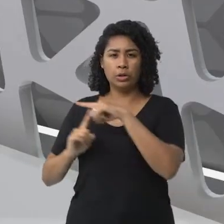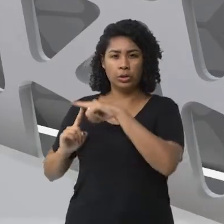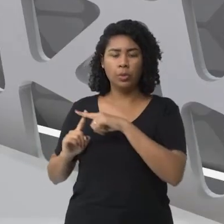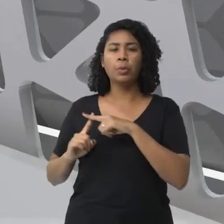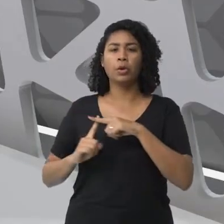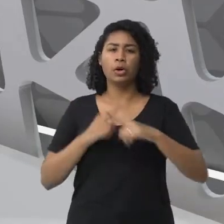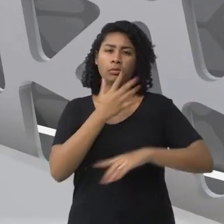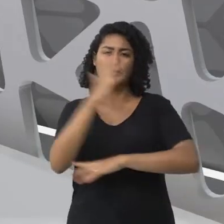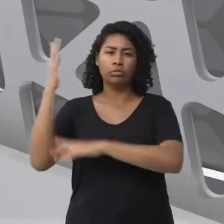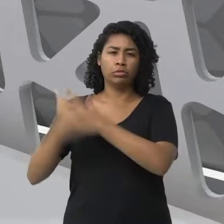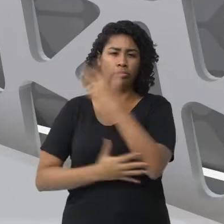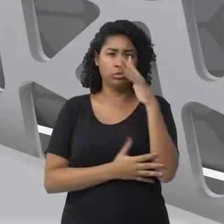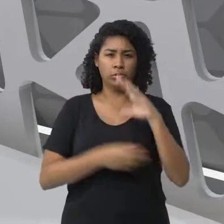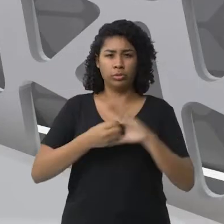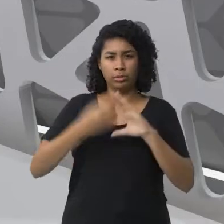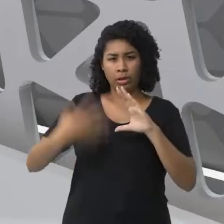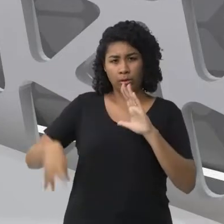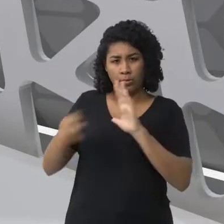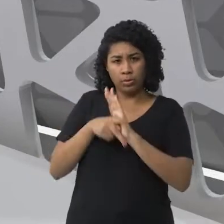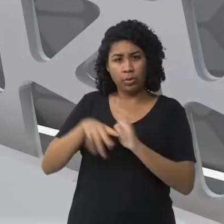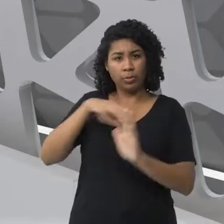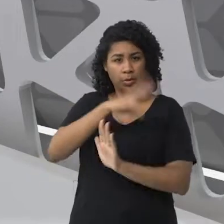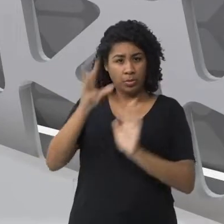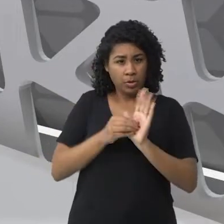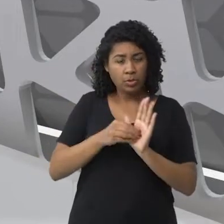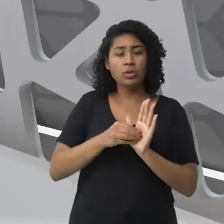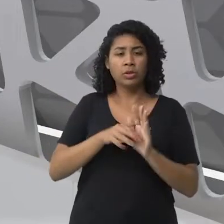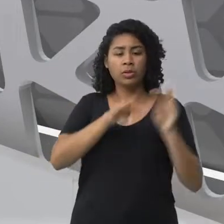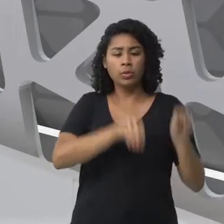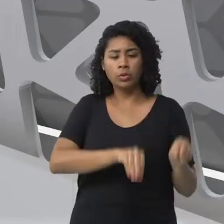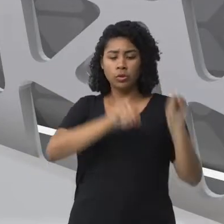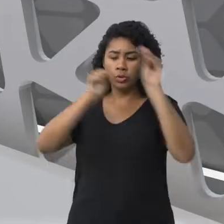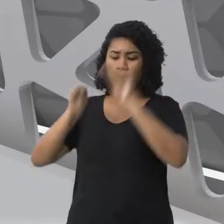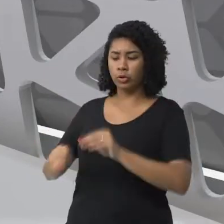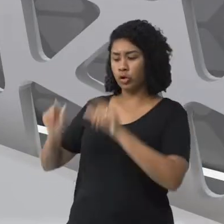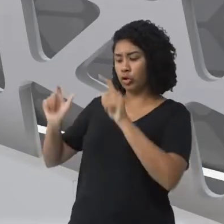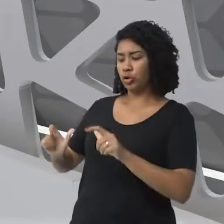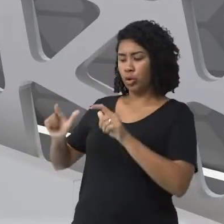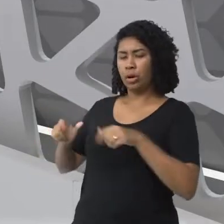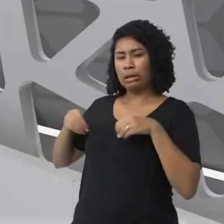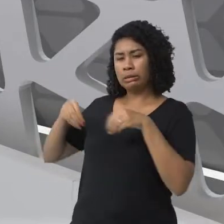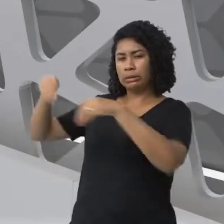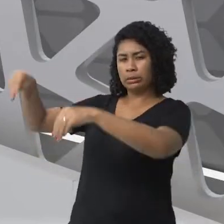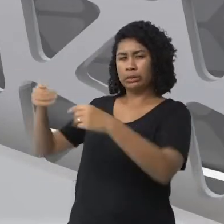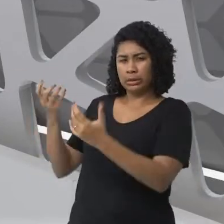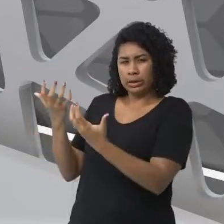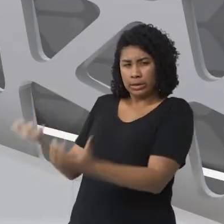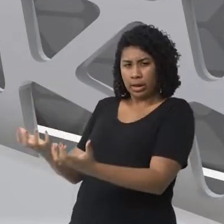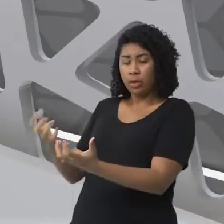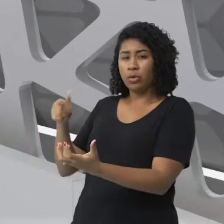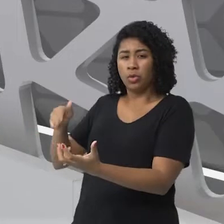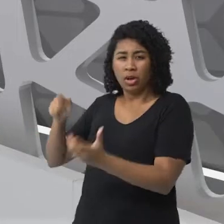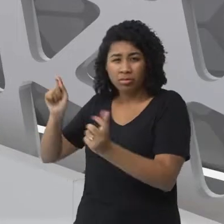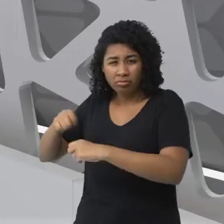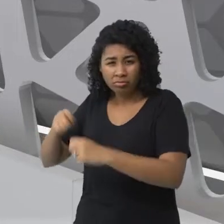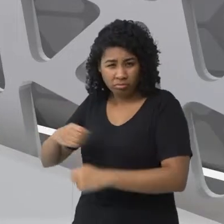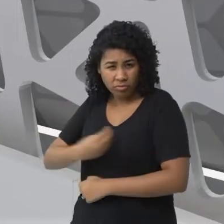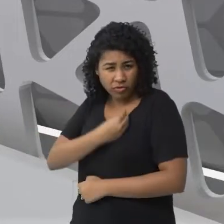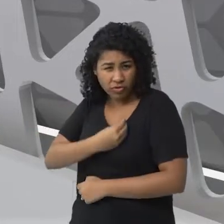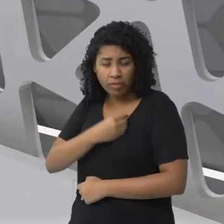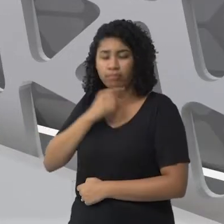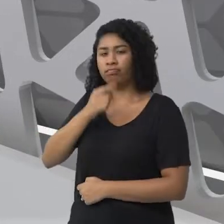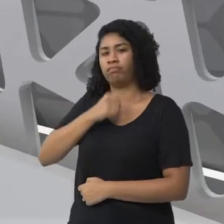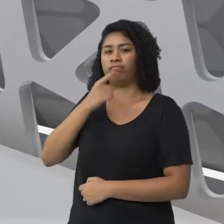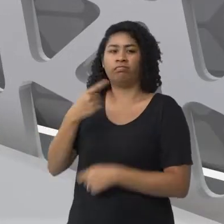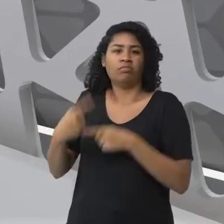da Amazônia for colocada num deserto, não vai conseguir sobreviver, porque a vegetação da floresta amazônica precisa de